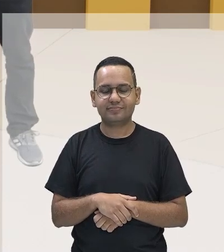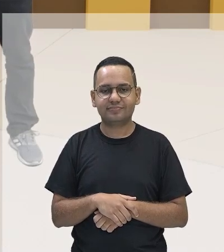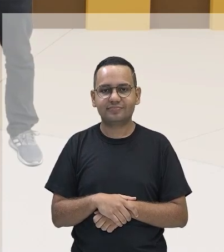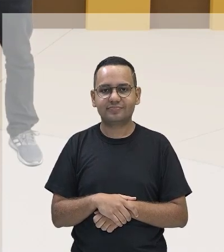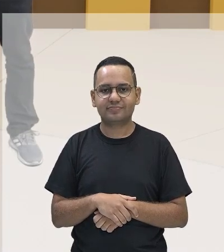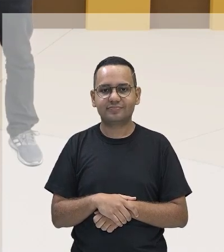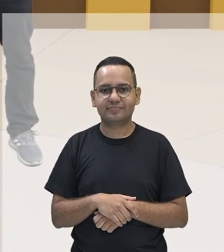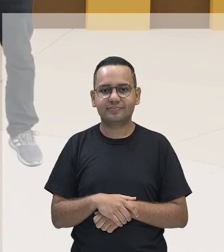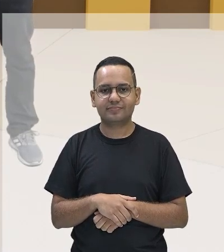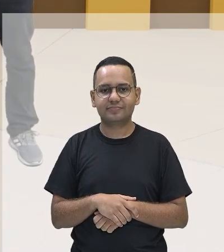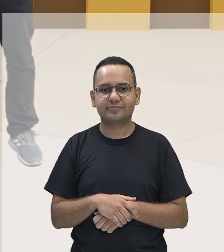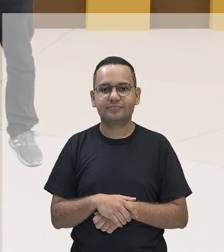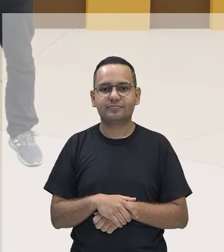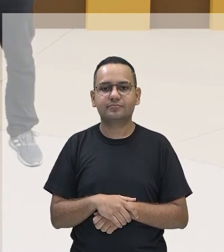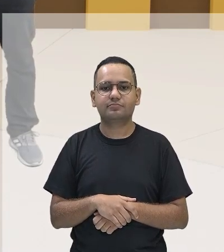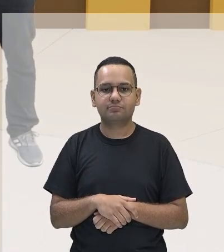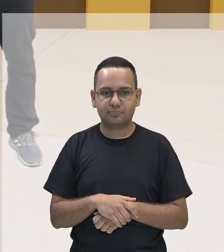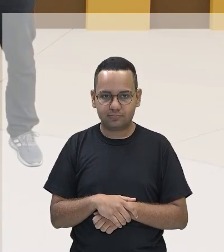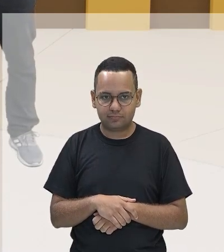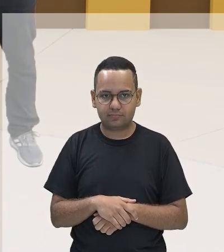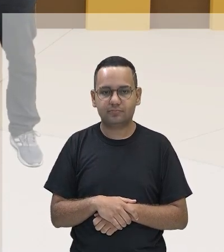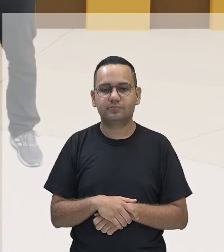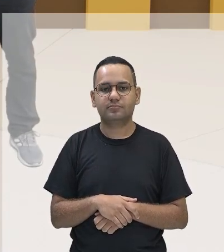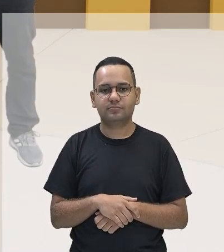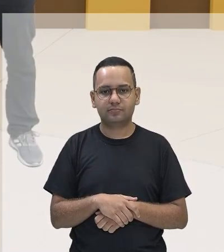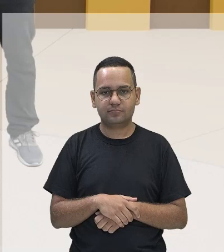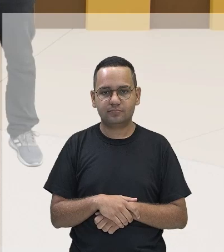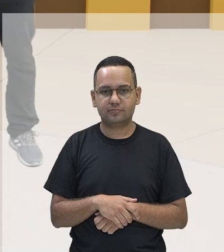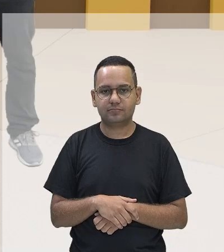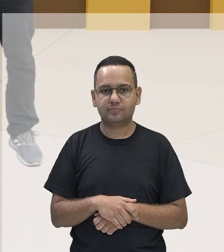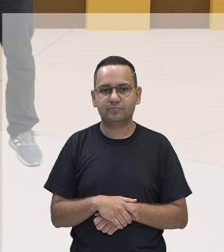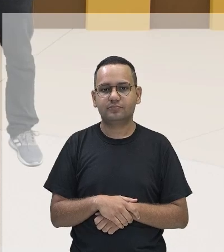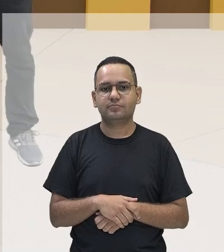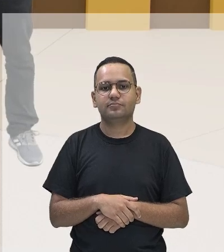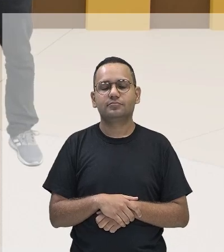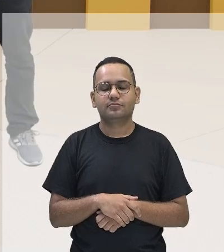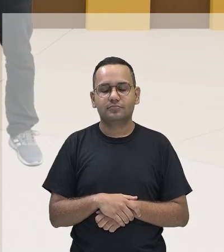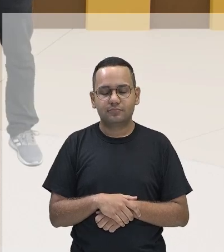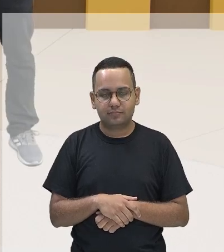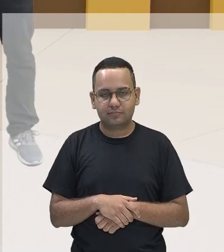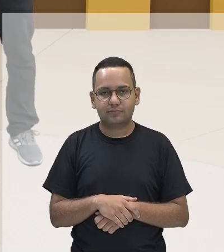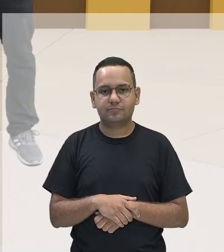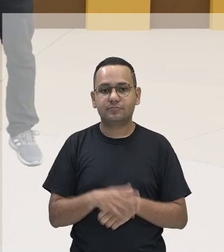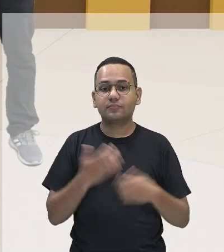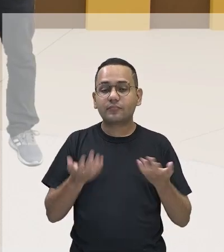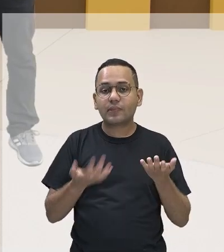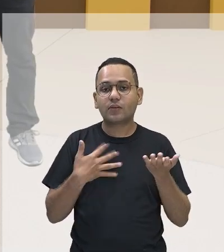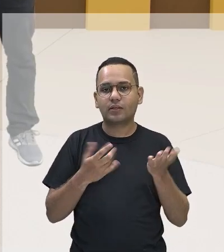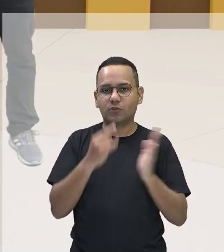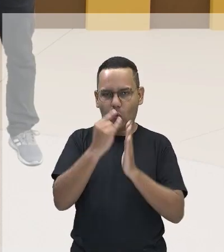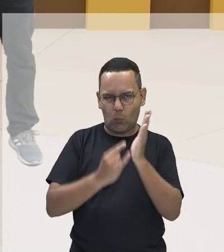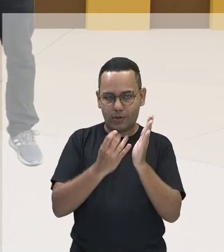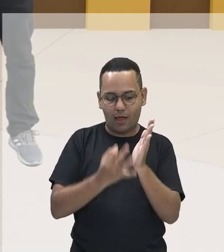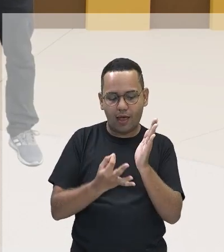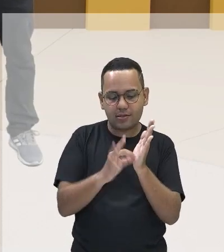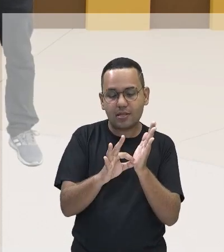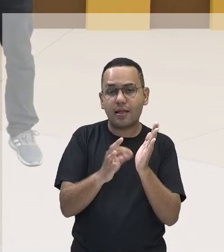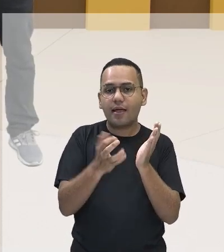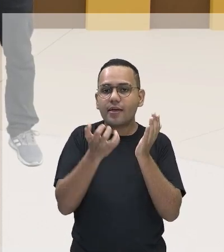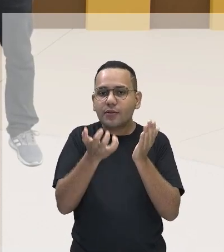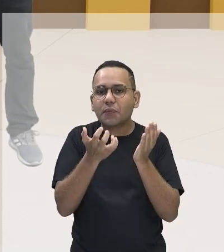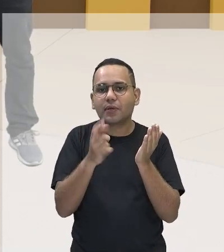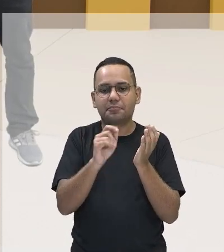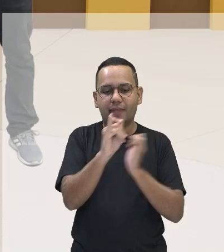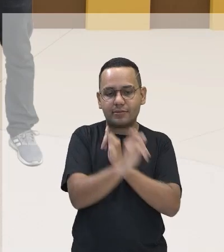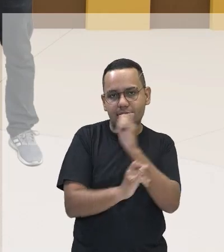Assinaturas de pacotes de internet, telefonia e TV, né? A gente sabe que entretenimento é muito